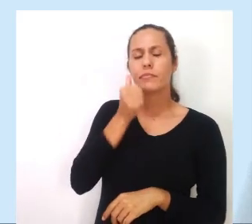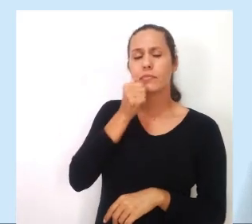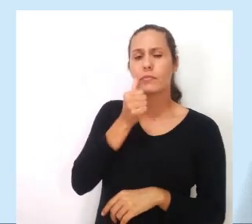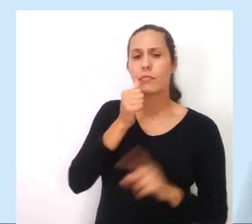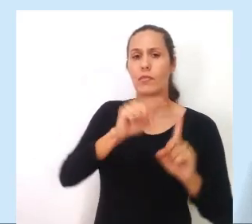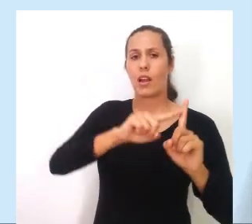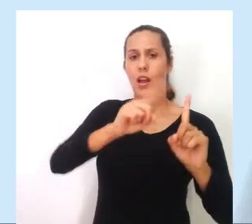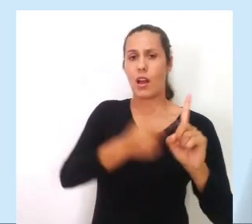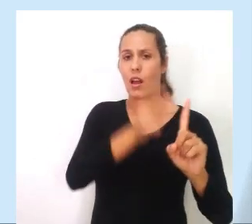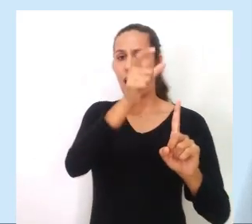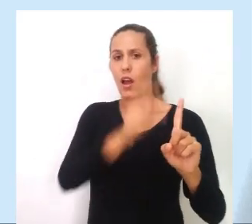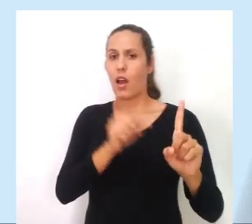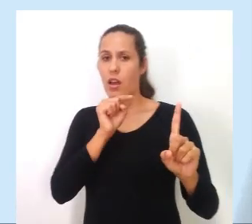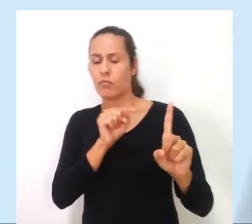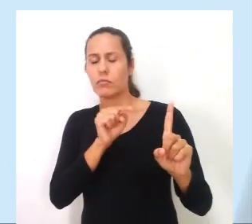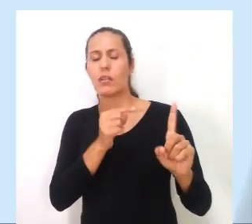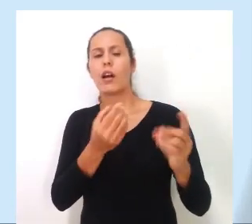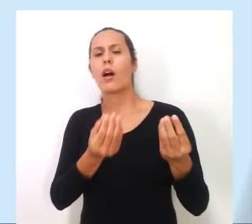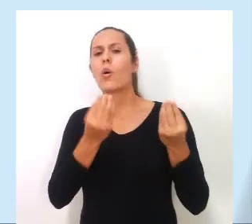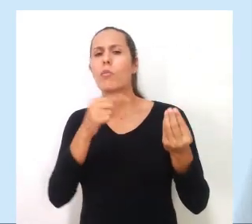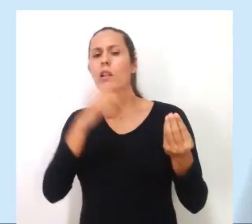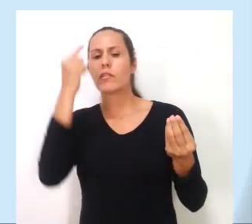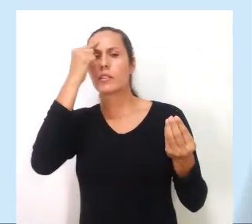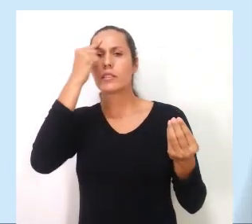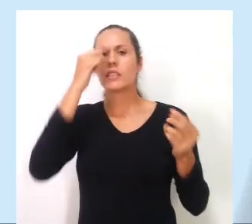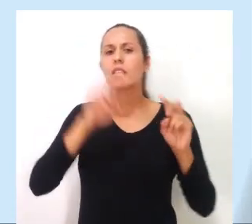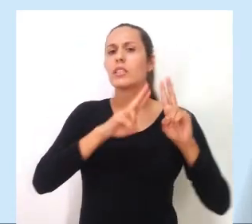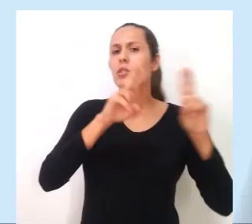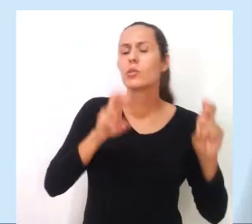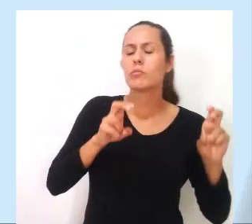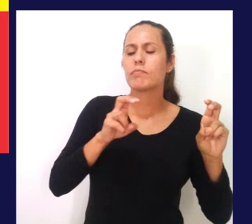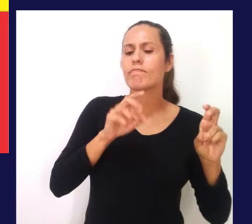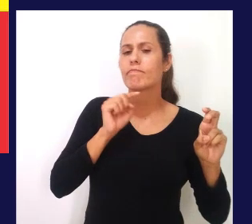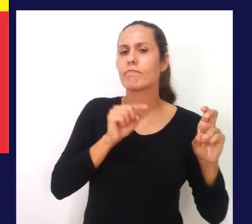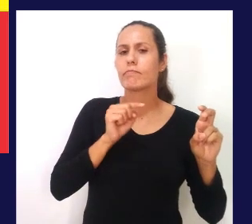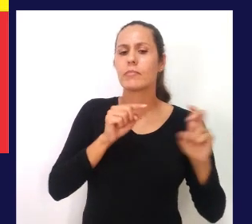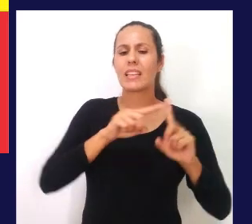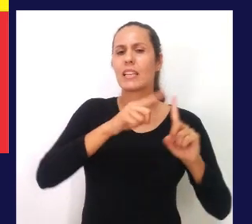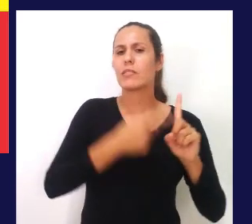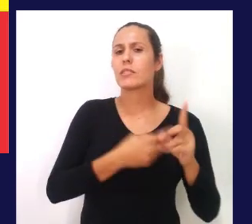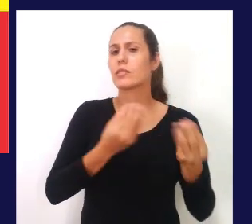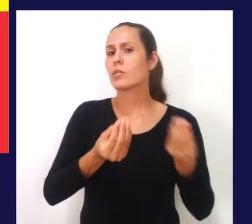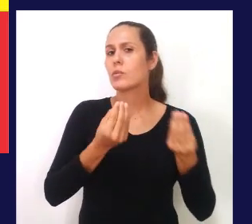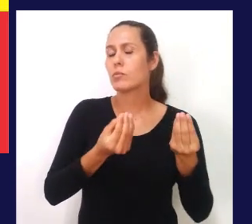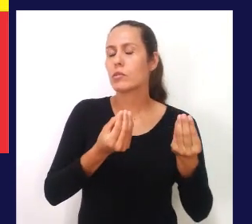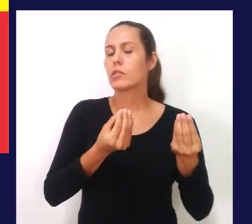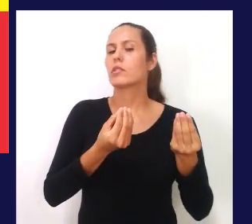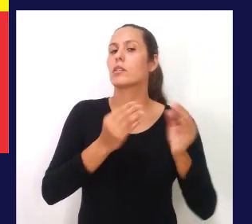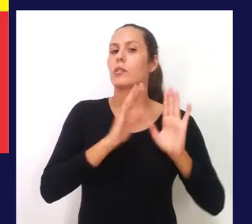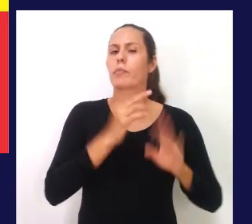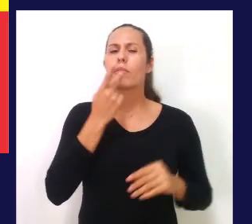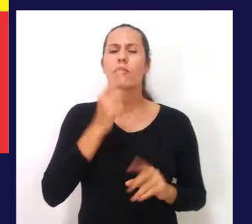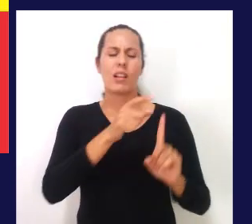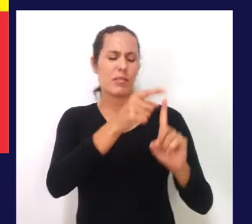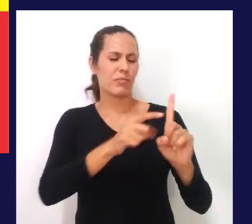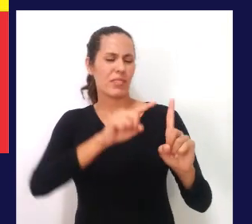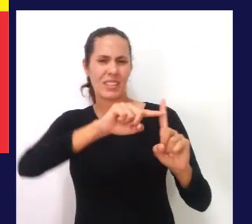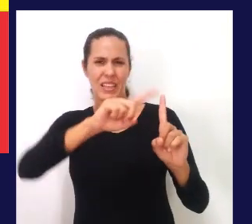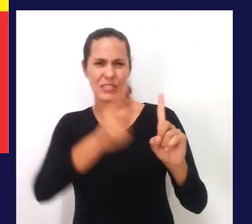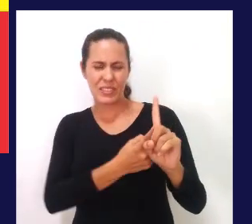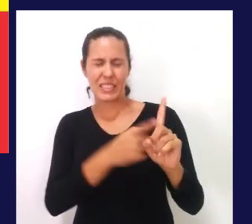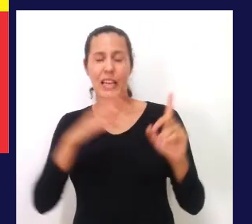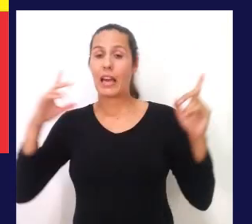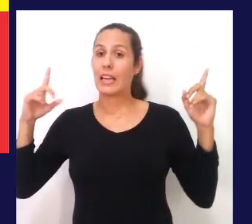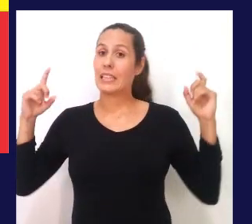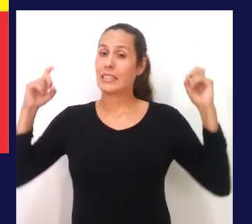ela vai pensar em relação à sua gravidez? Quando se fala dessa gravidez,